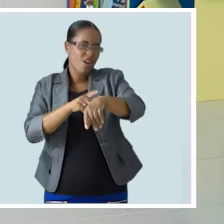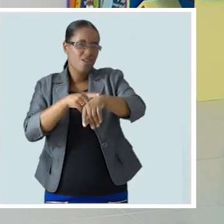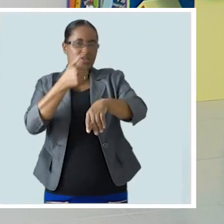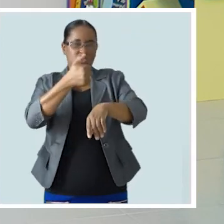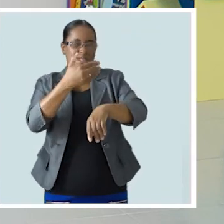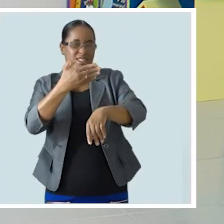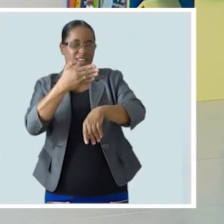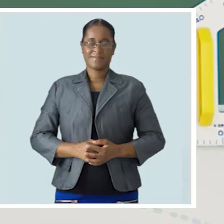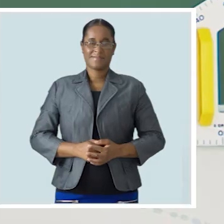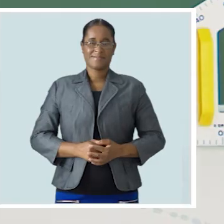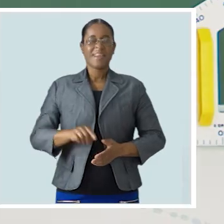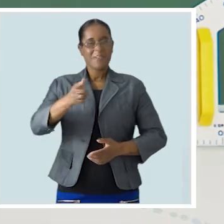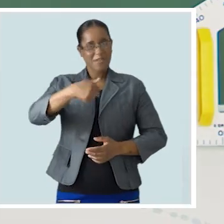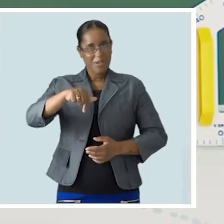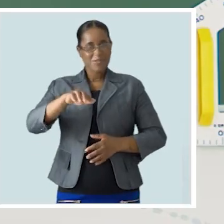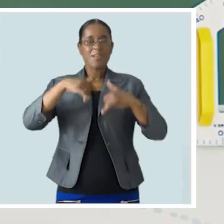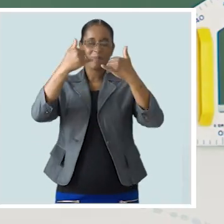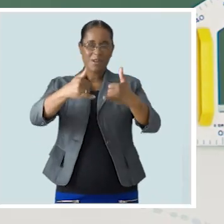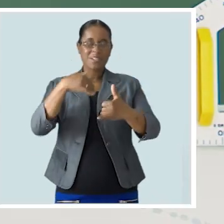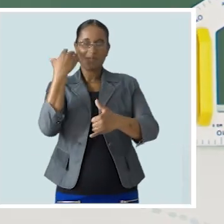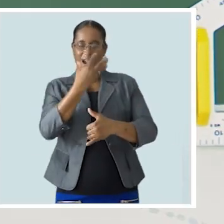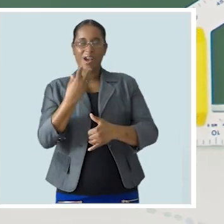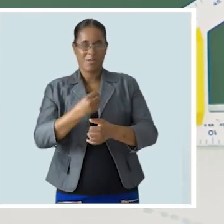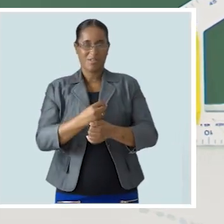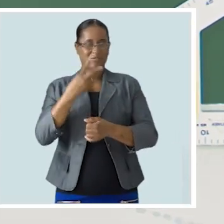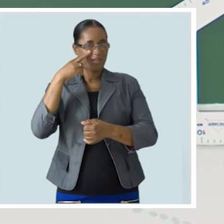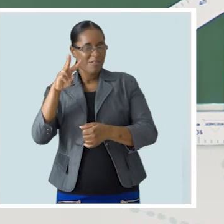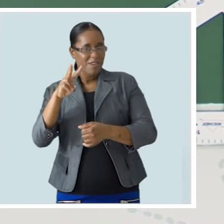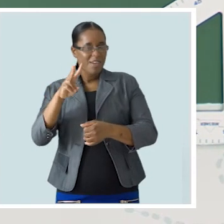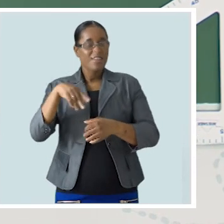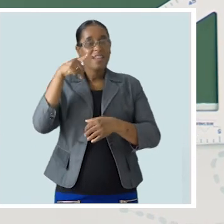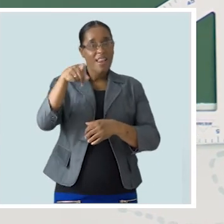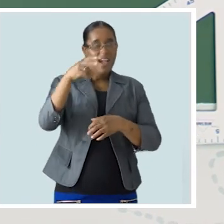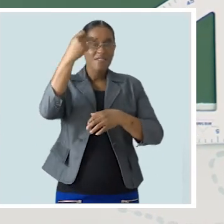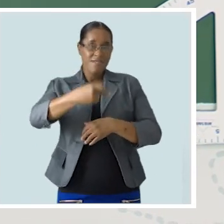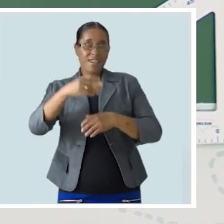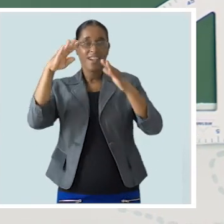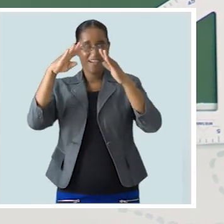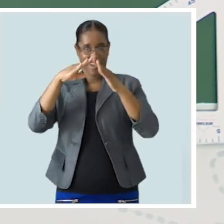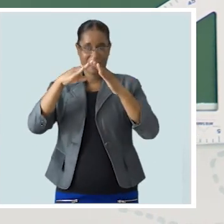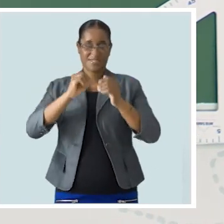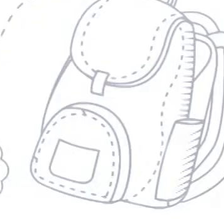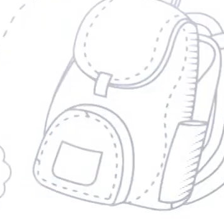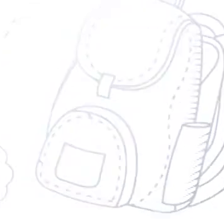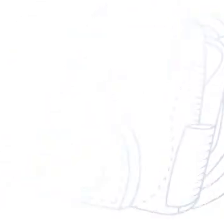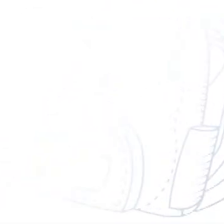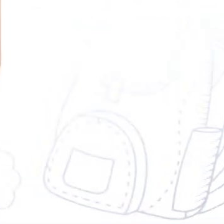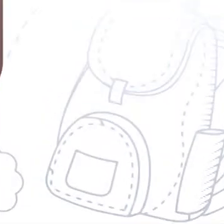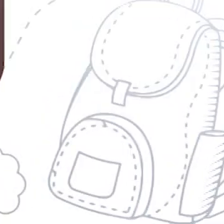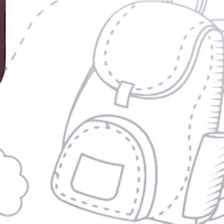57 segundos. Vemo-nos na próxima aula e até lá, fiquem em casa.